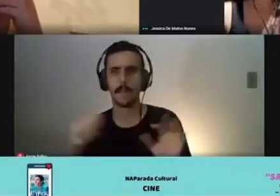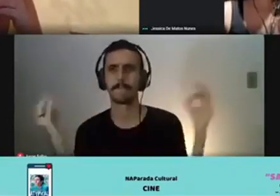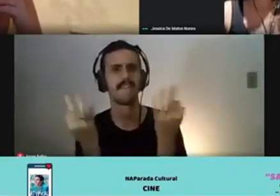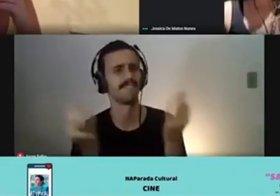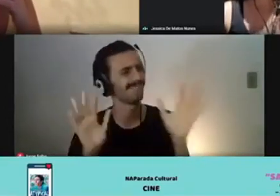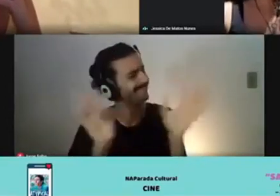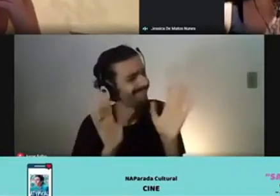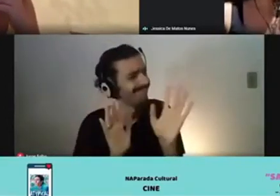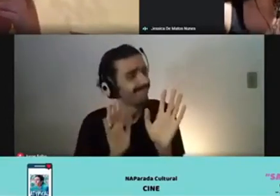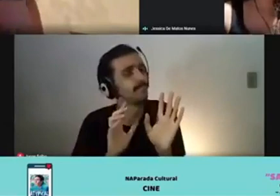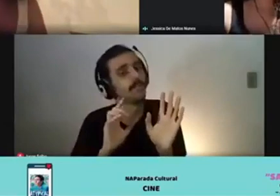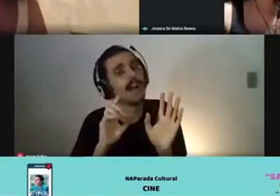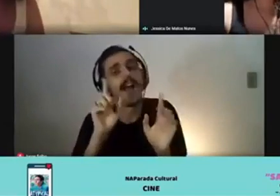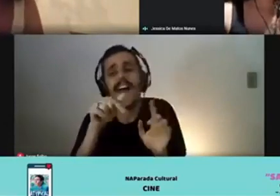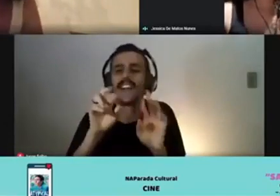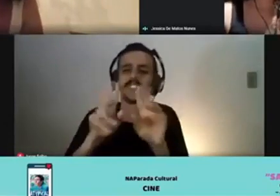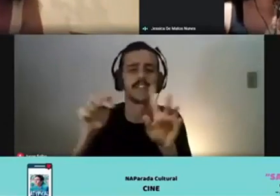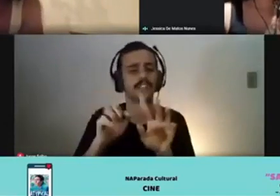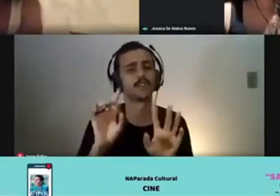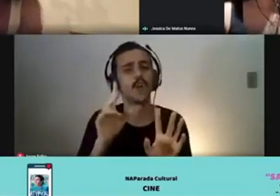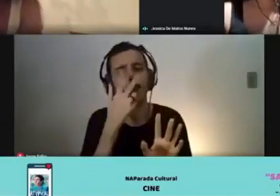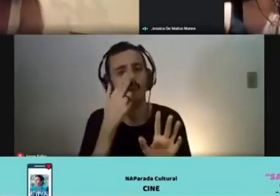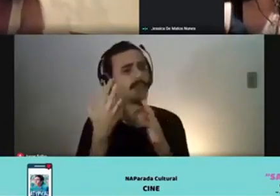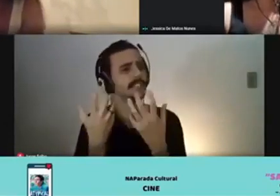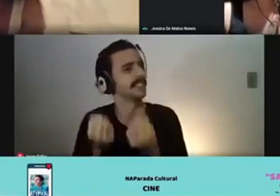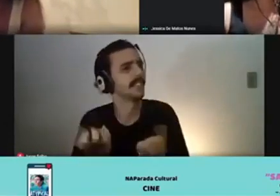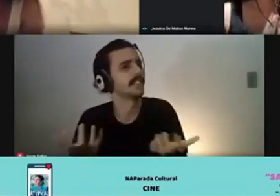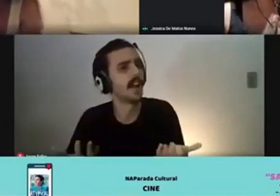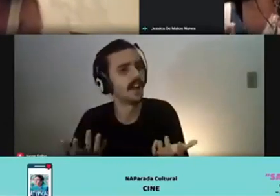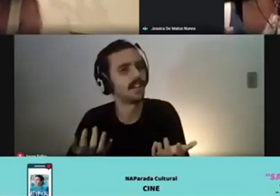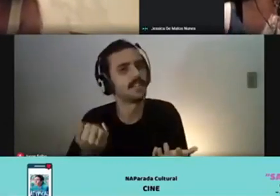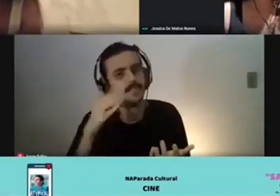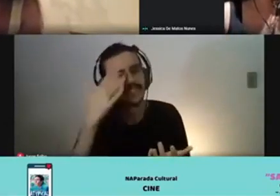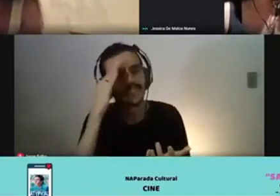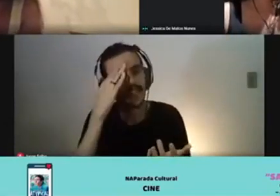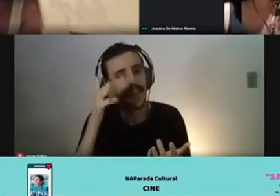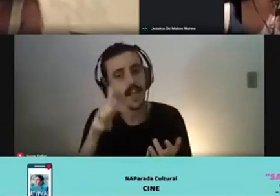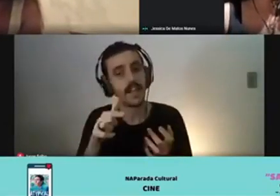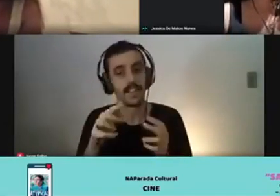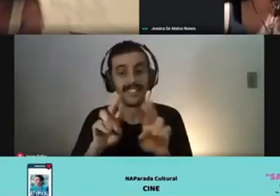passar, que a gente então consiga tirar força, né? Das coisas que surgem.